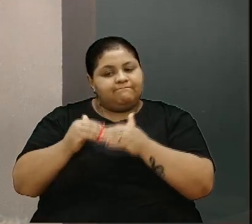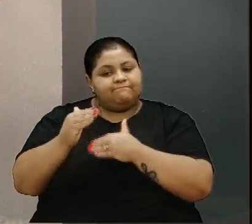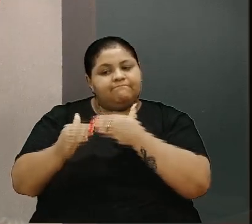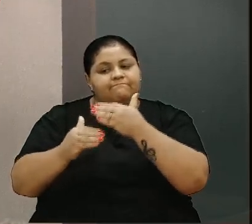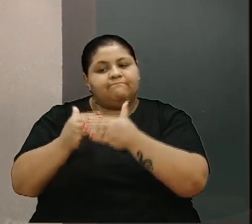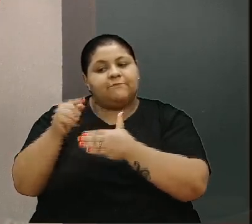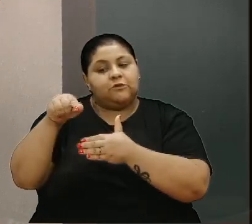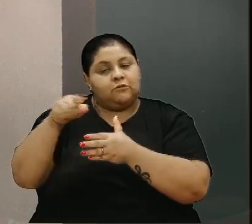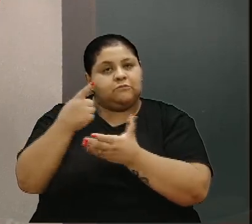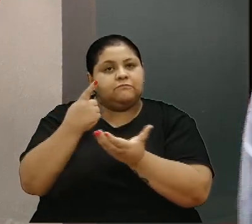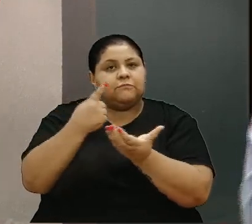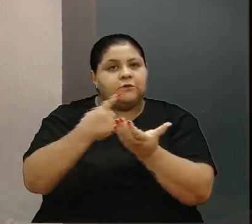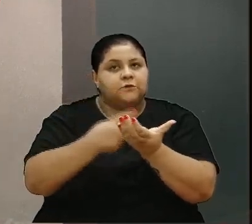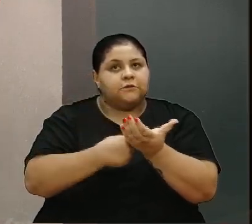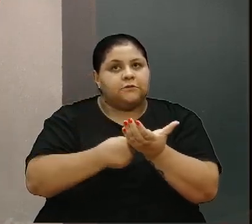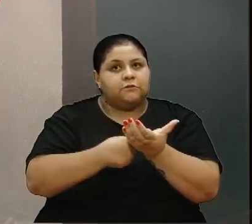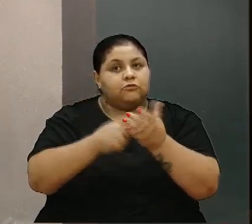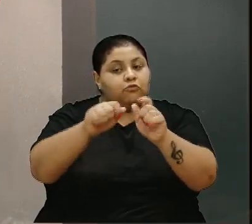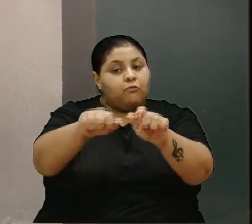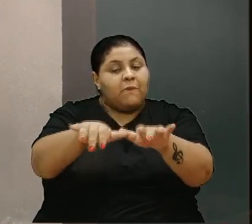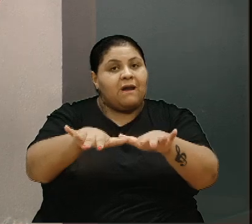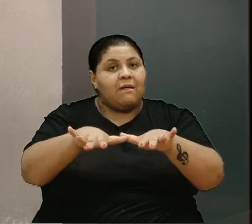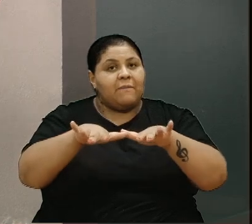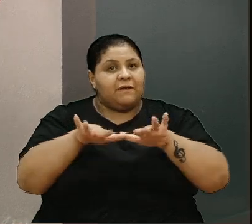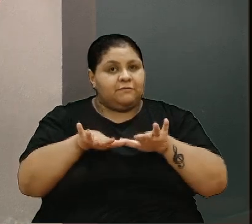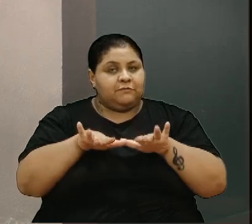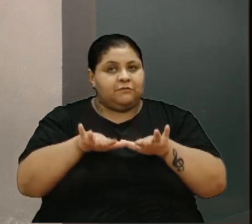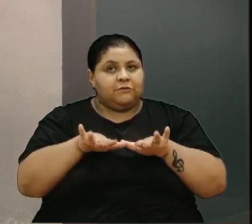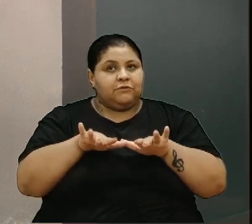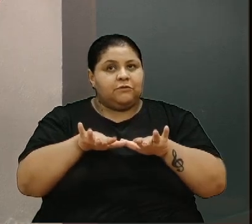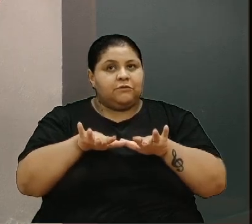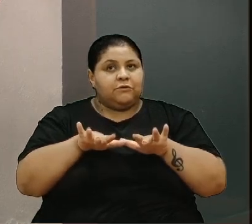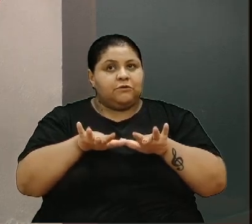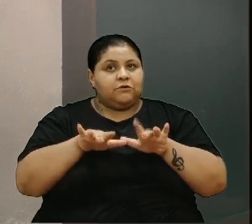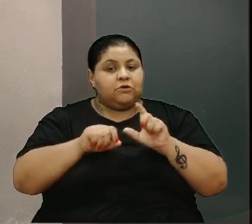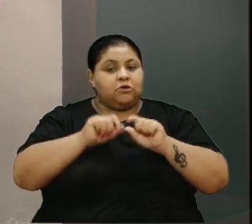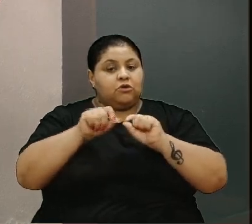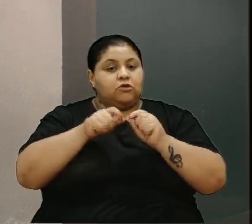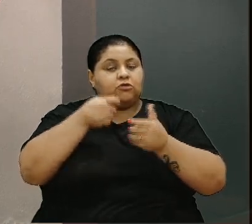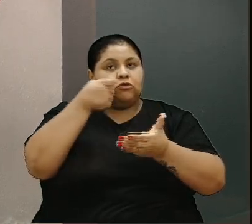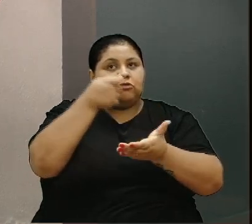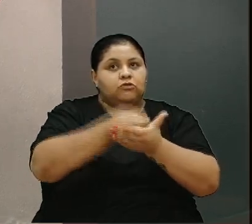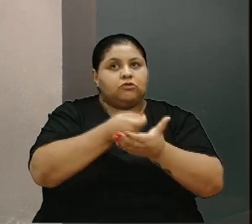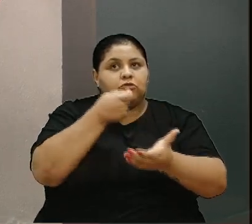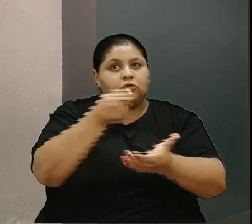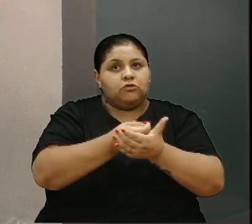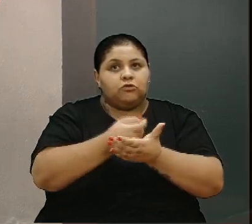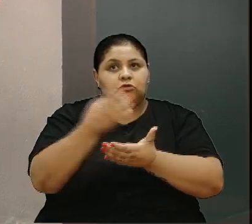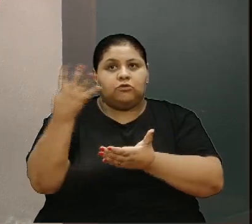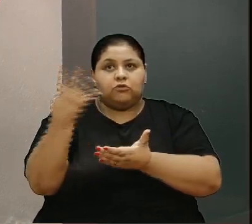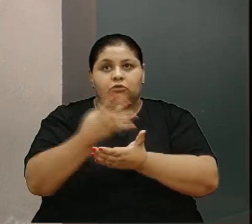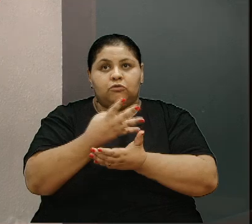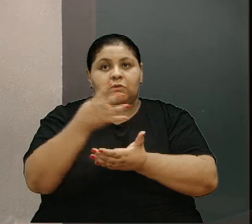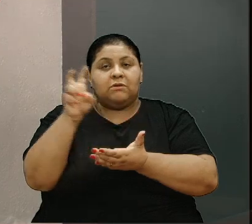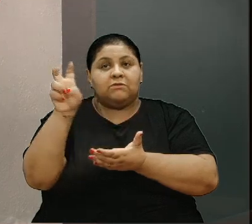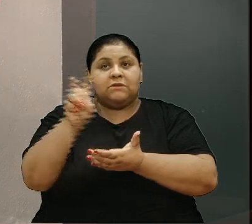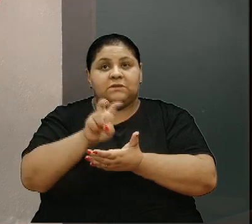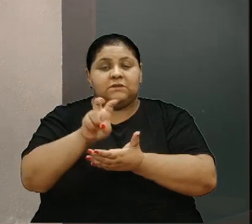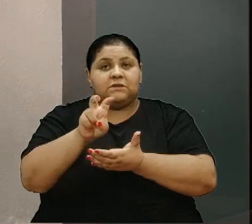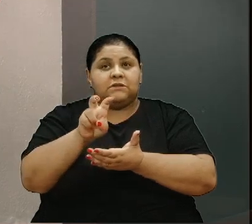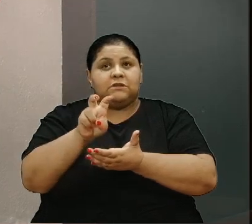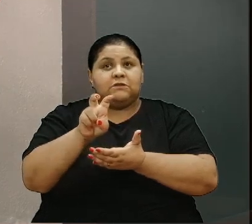é um compromisso do Parlamento. Com a obrigatoriedade dos 4 e 5 anos,